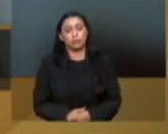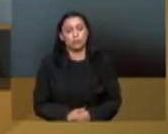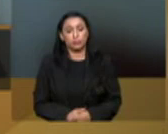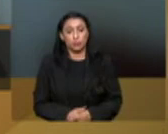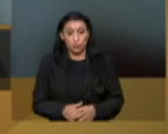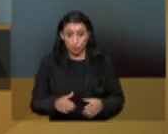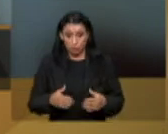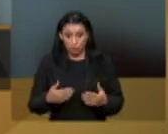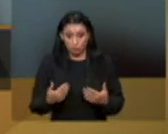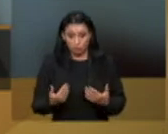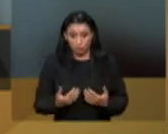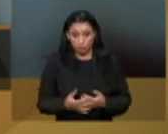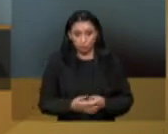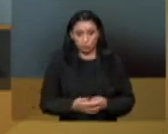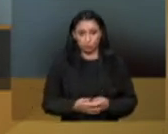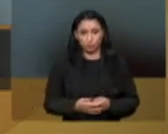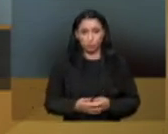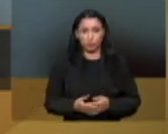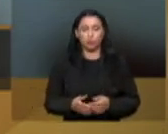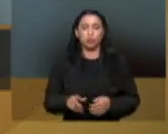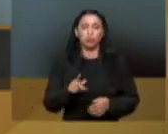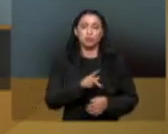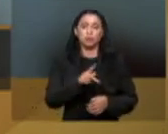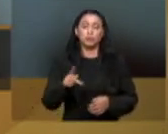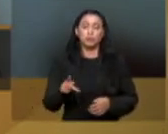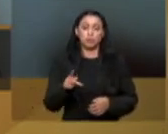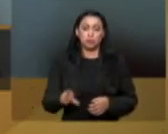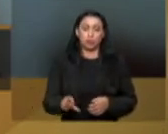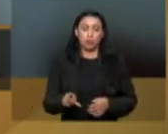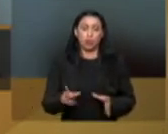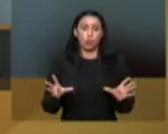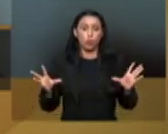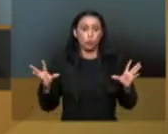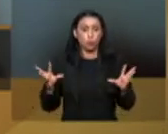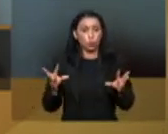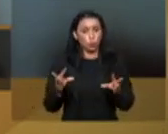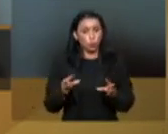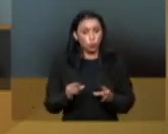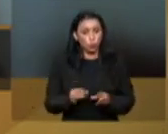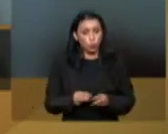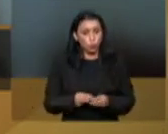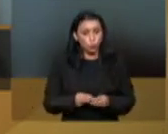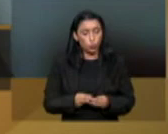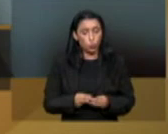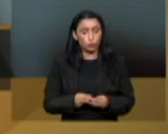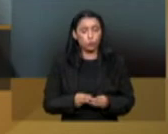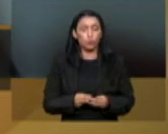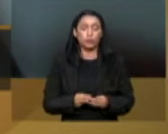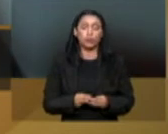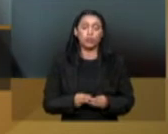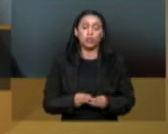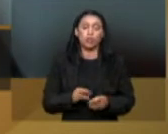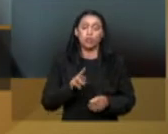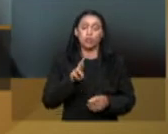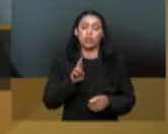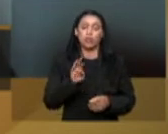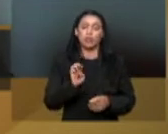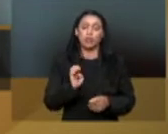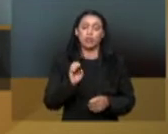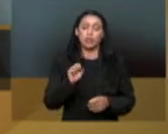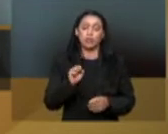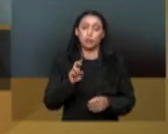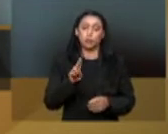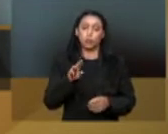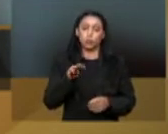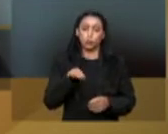Senhora Presidente, volto a referenciar que isso se trata de um resumo dos votos